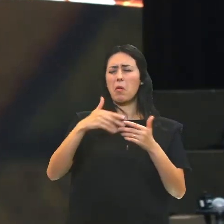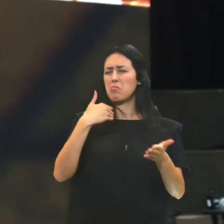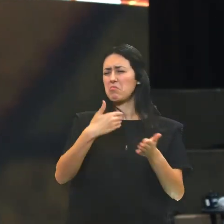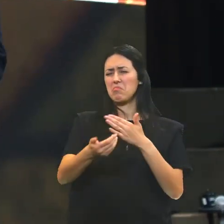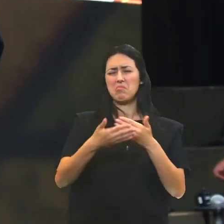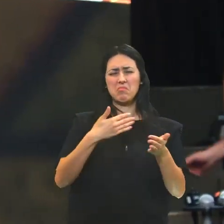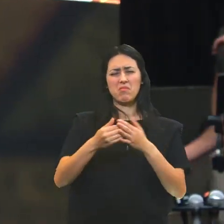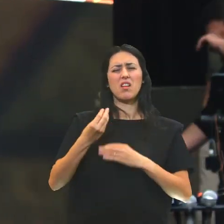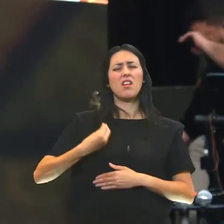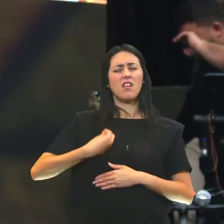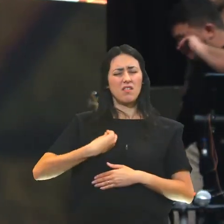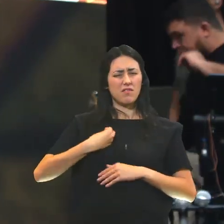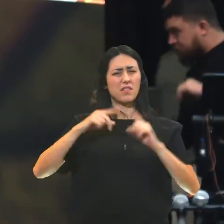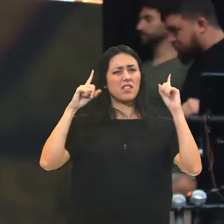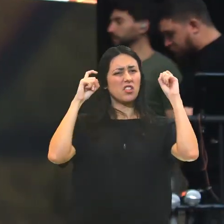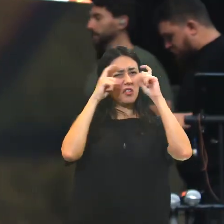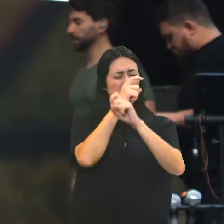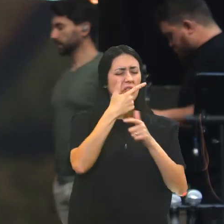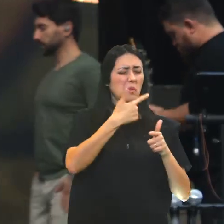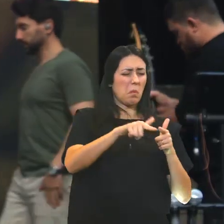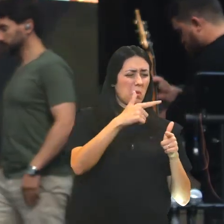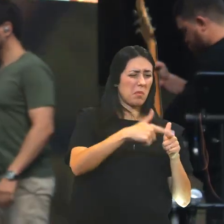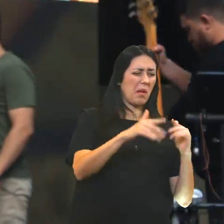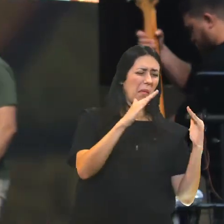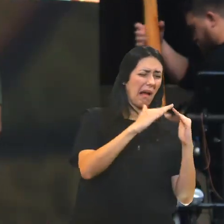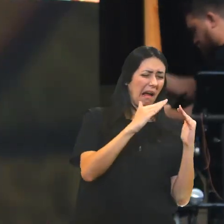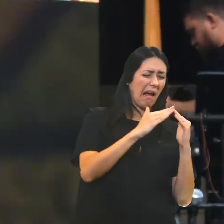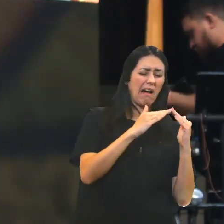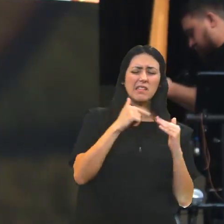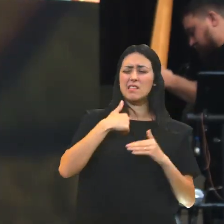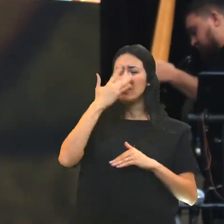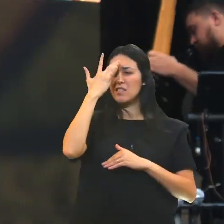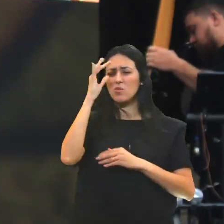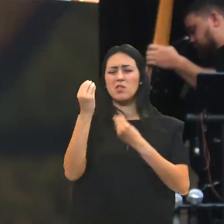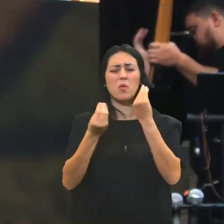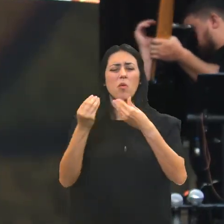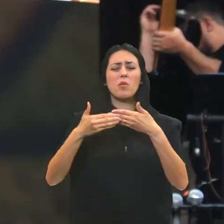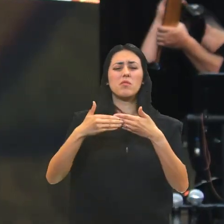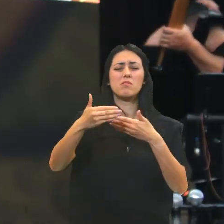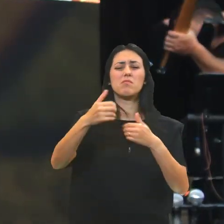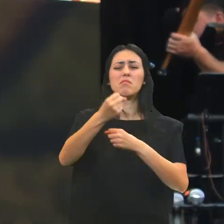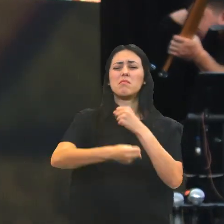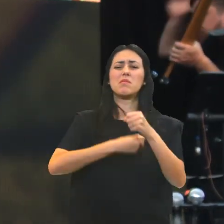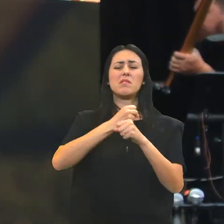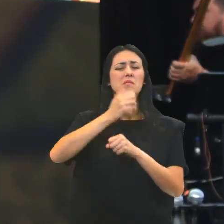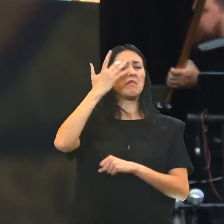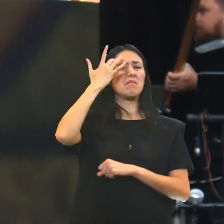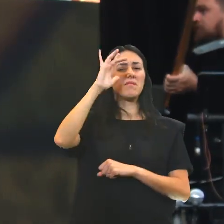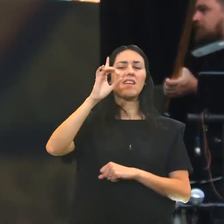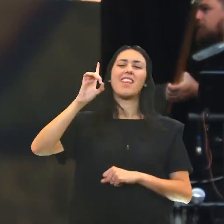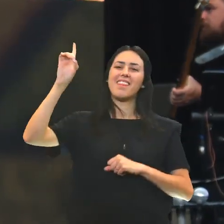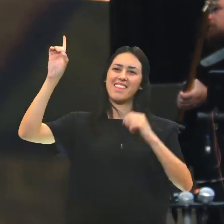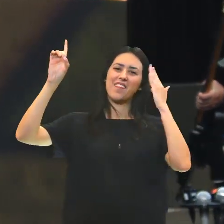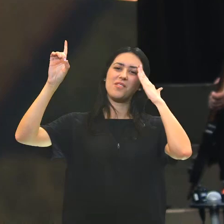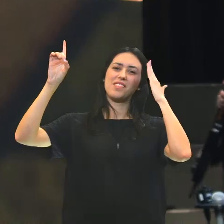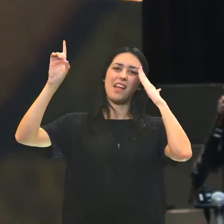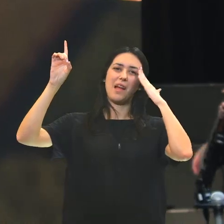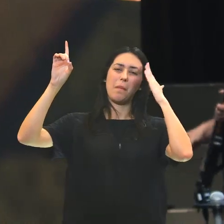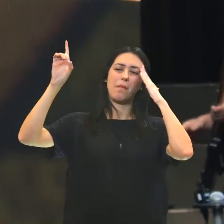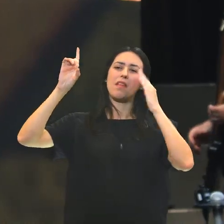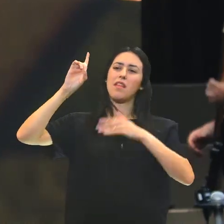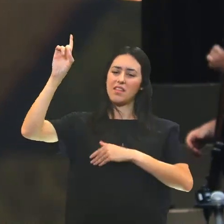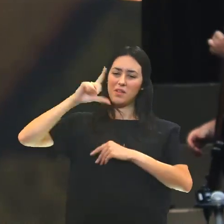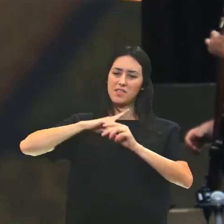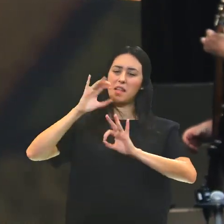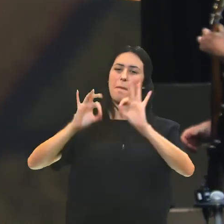está difícil, tem problemas em casa. Eu não sei o que vai ser nesse ano. Deus sabe, Deus tem planos,